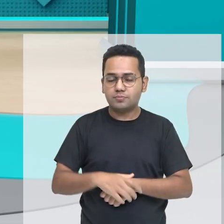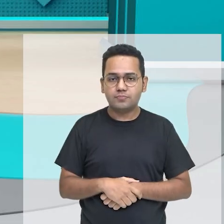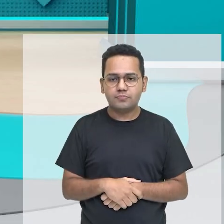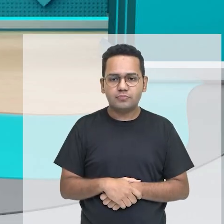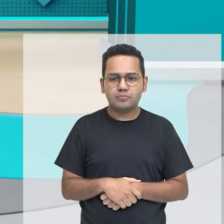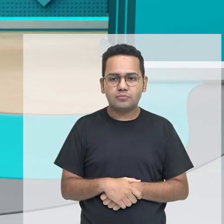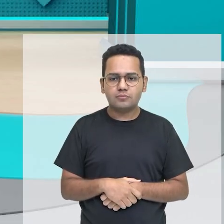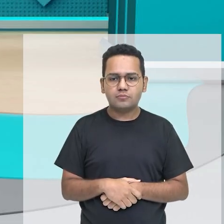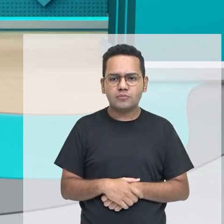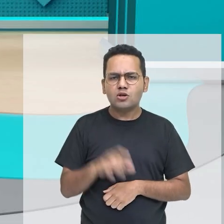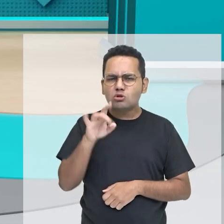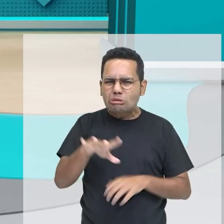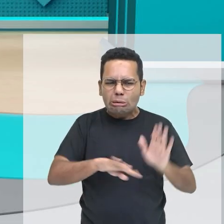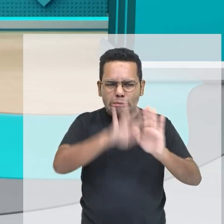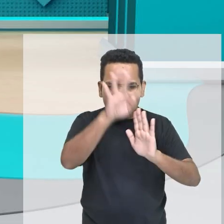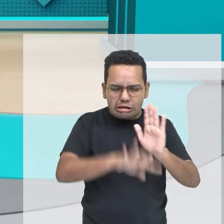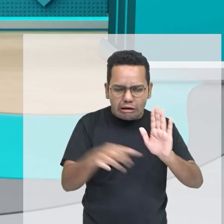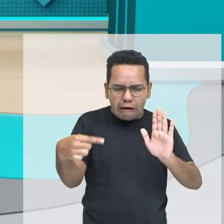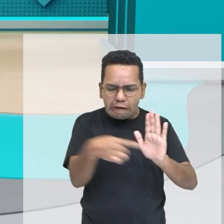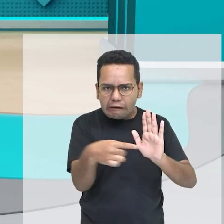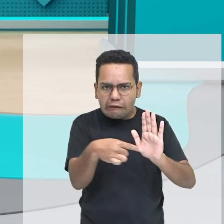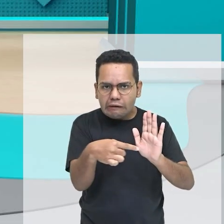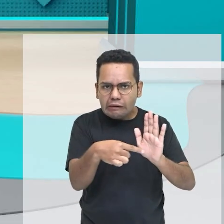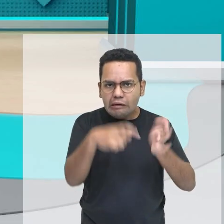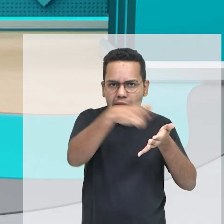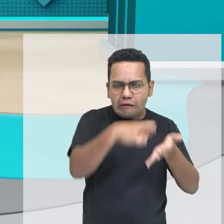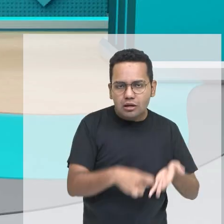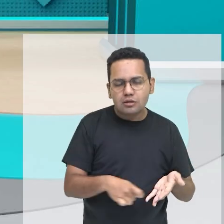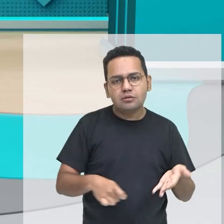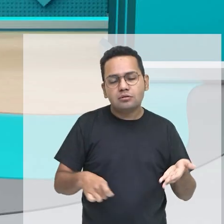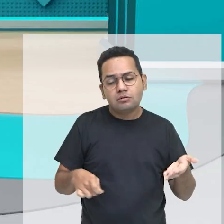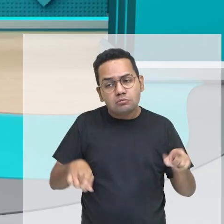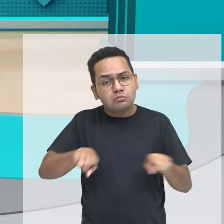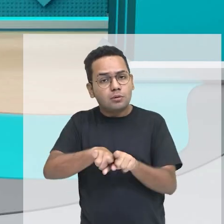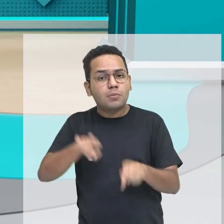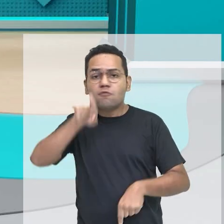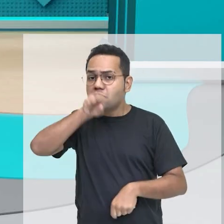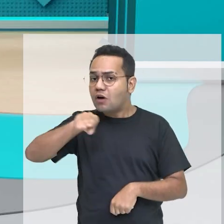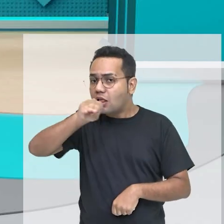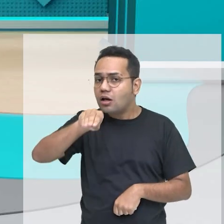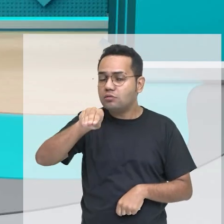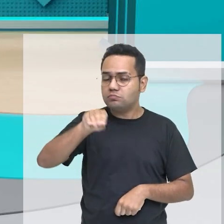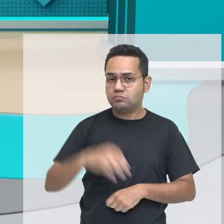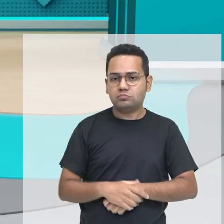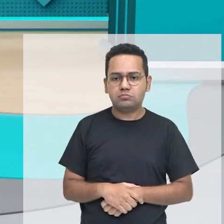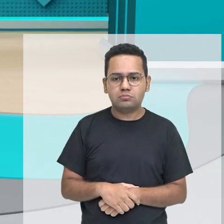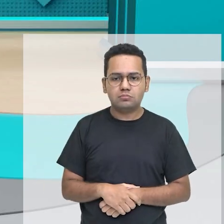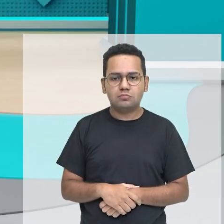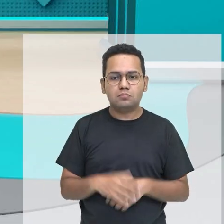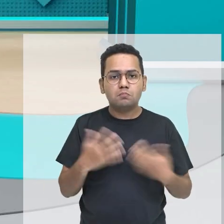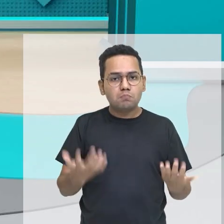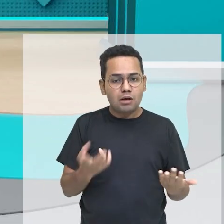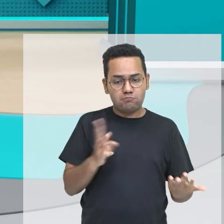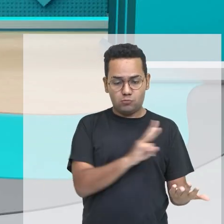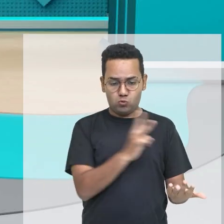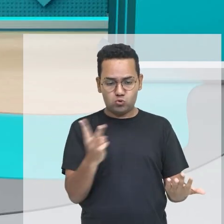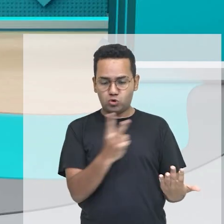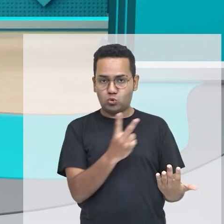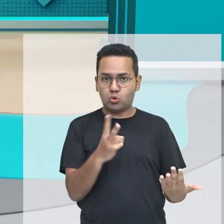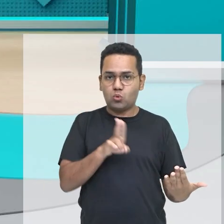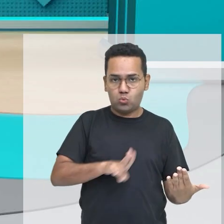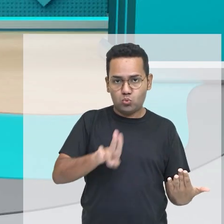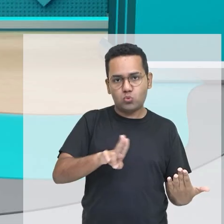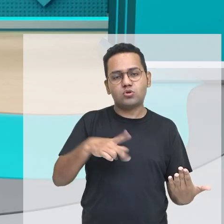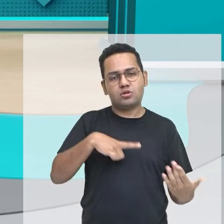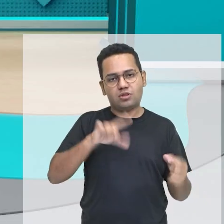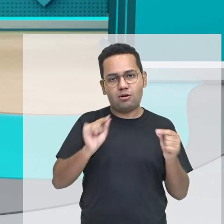nos referindo apenas a texto escrito. É texto falado também. Então, onde há fala ou escrita, nós